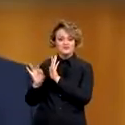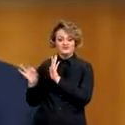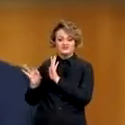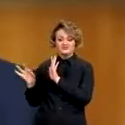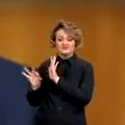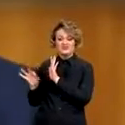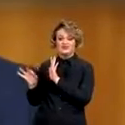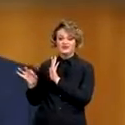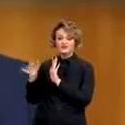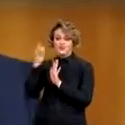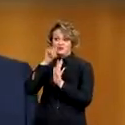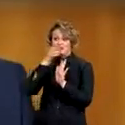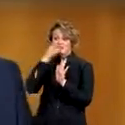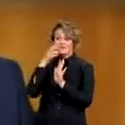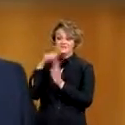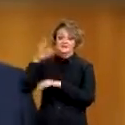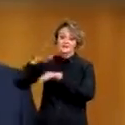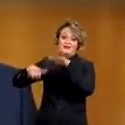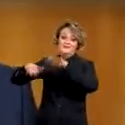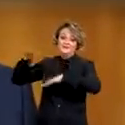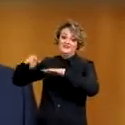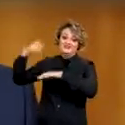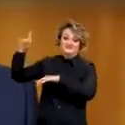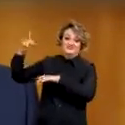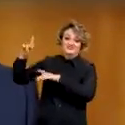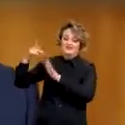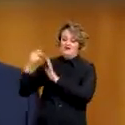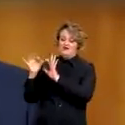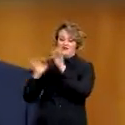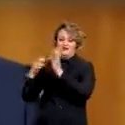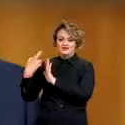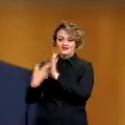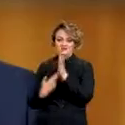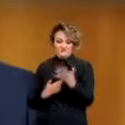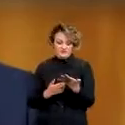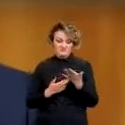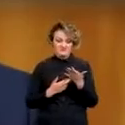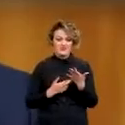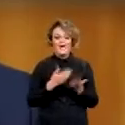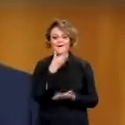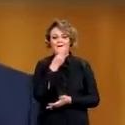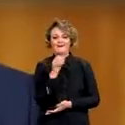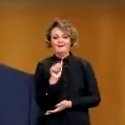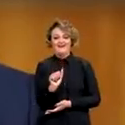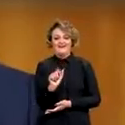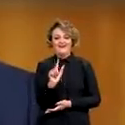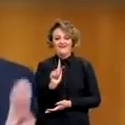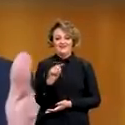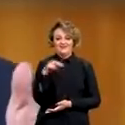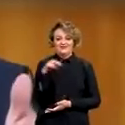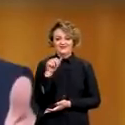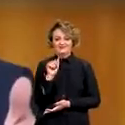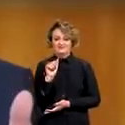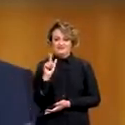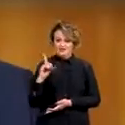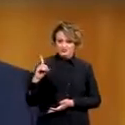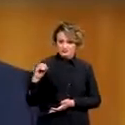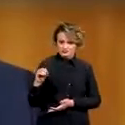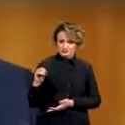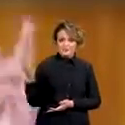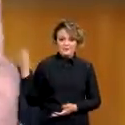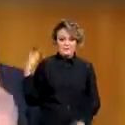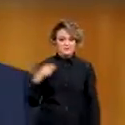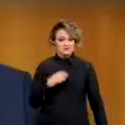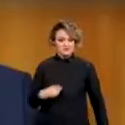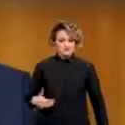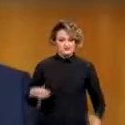da aprovação de uma lei qualquer que você manda para o Congresso Nacional. Sim. E o Aguinaldo, que é um deputado do PT, que foi ministro da Dilma,